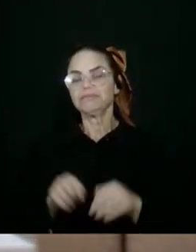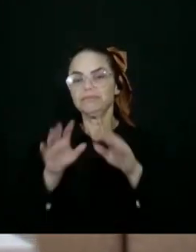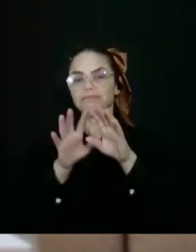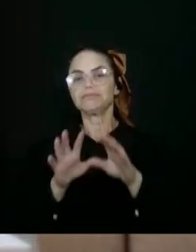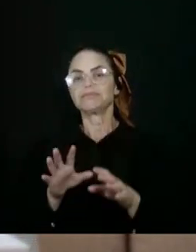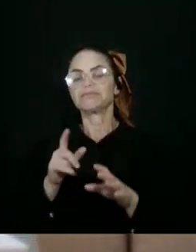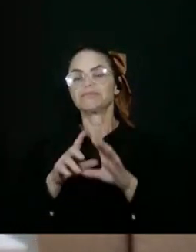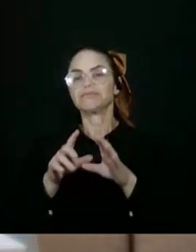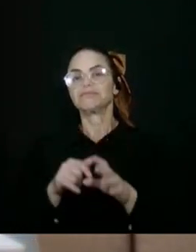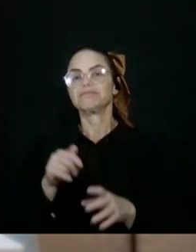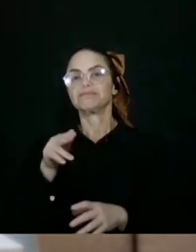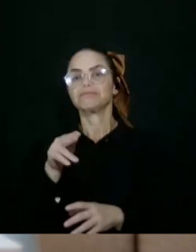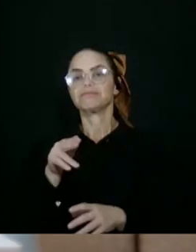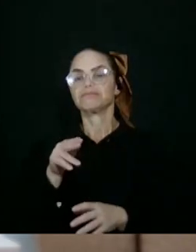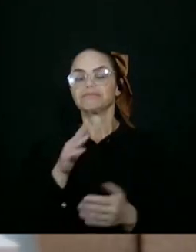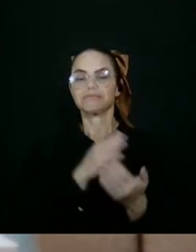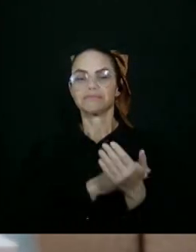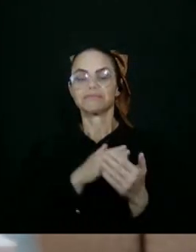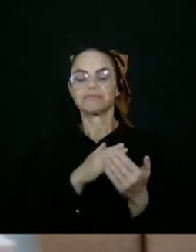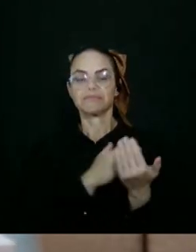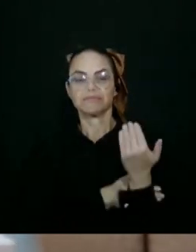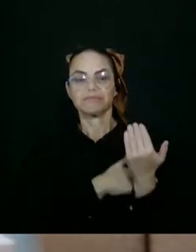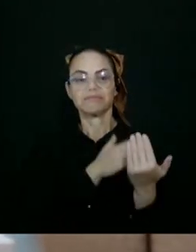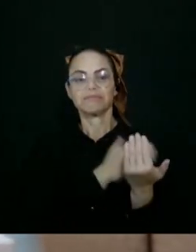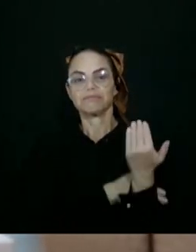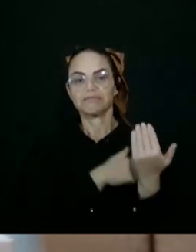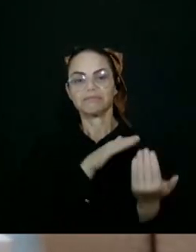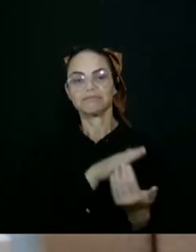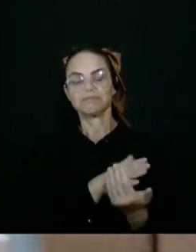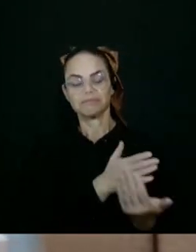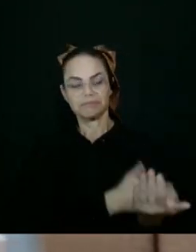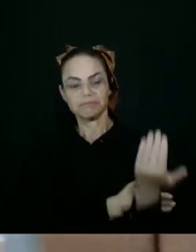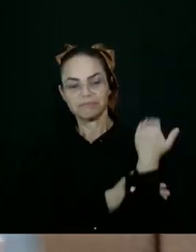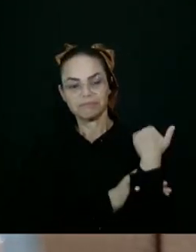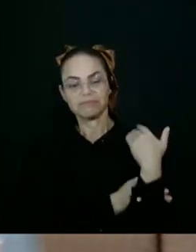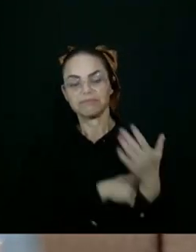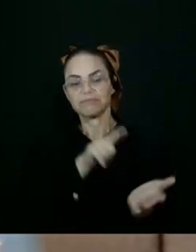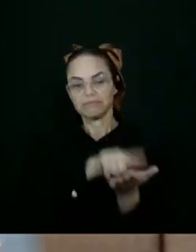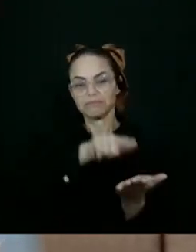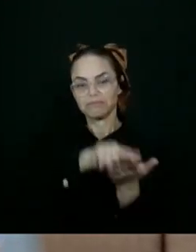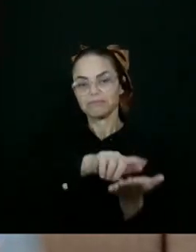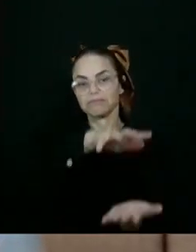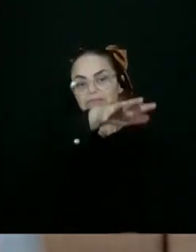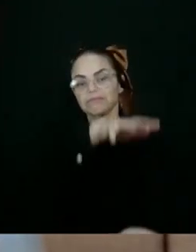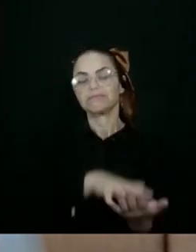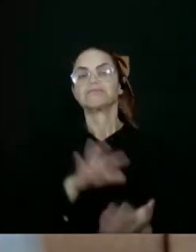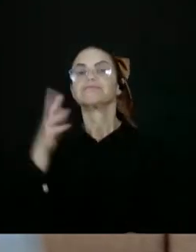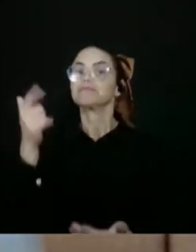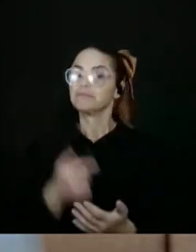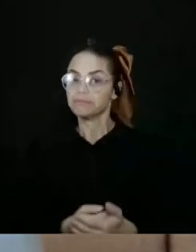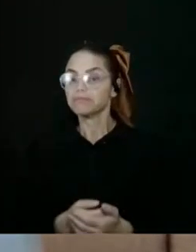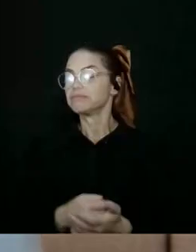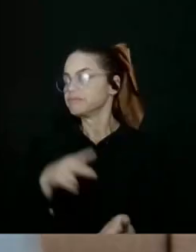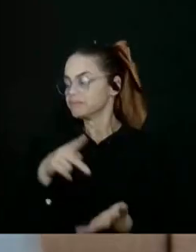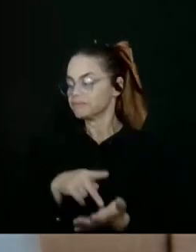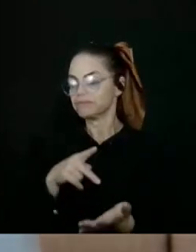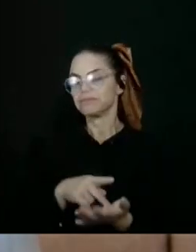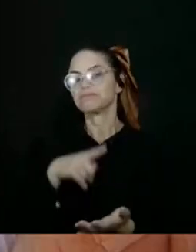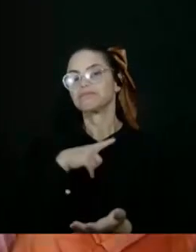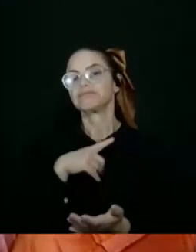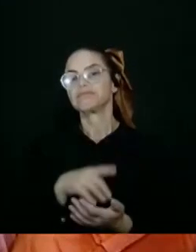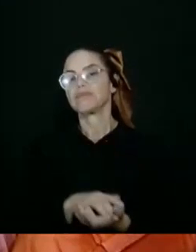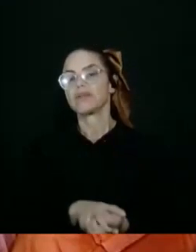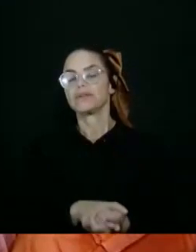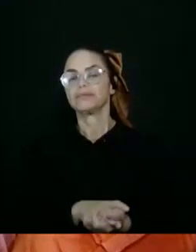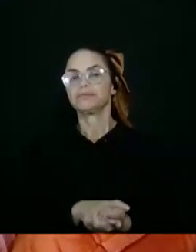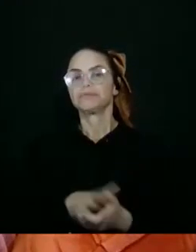deixa lá na pastinha de papel. Porque são fatos que já ocorreram. Fatos que a gente está trazendo